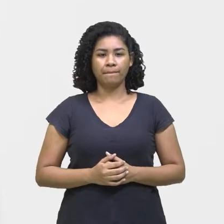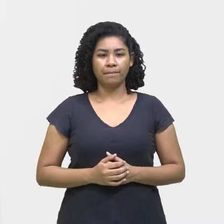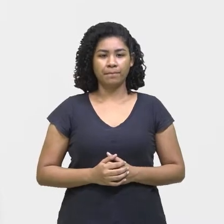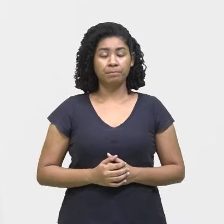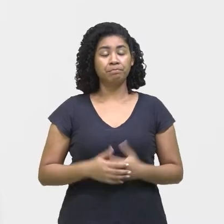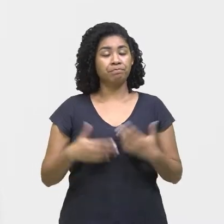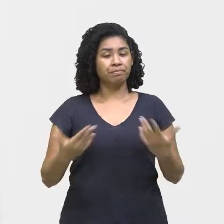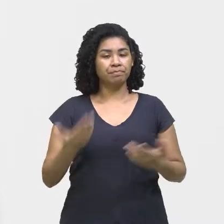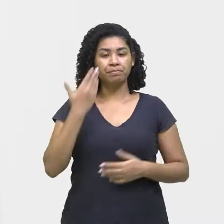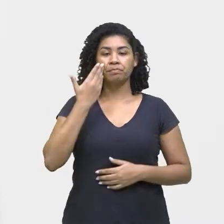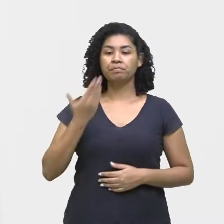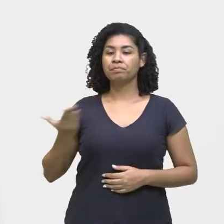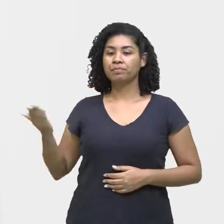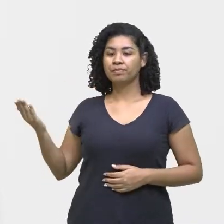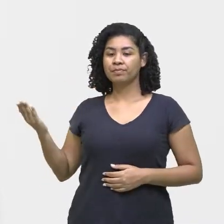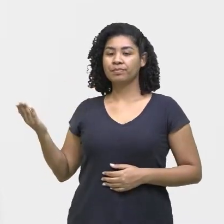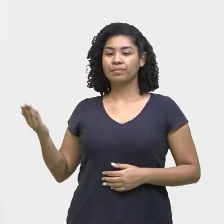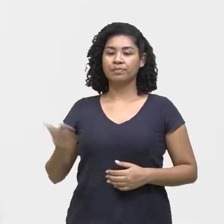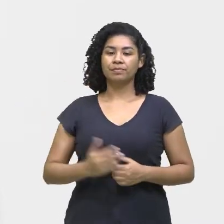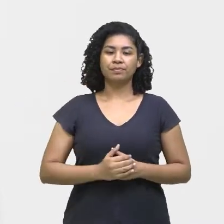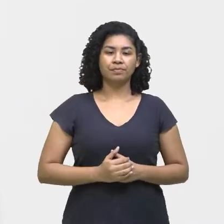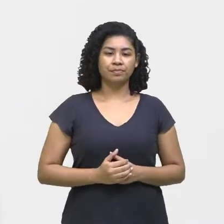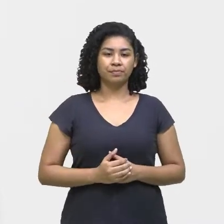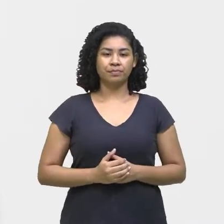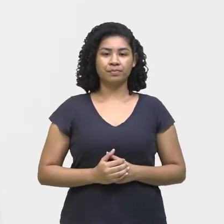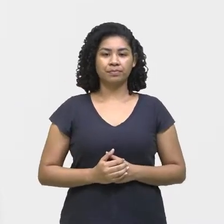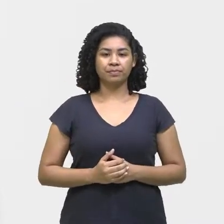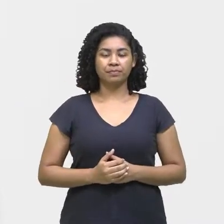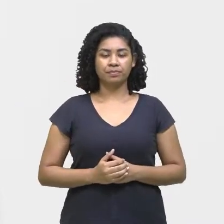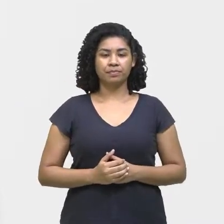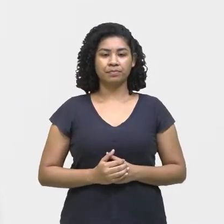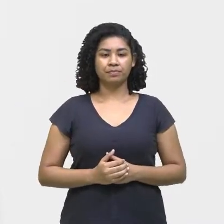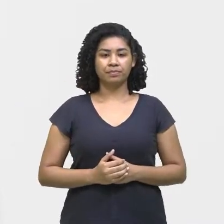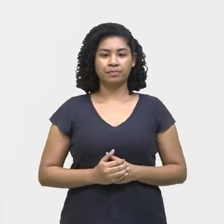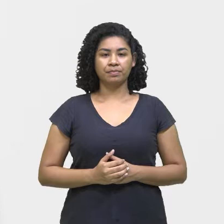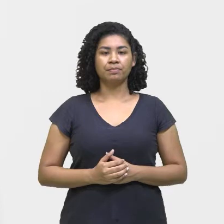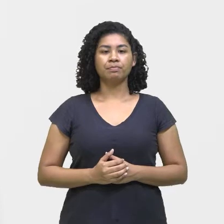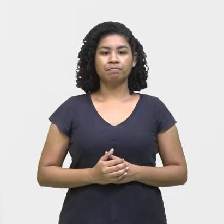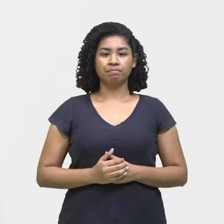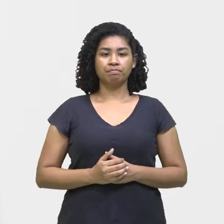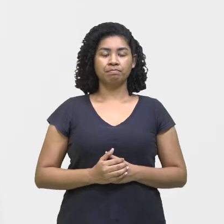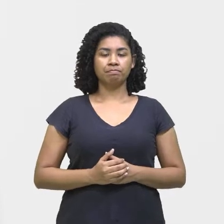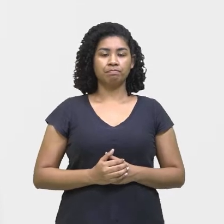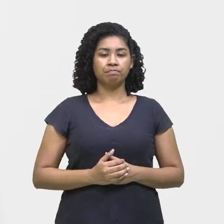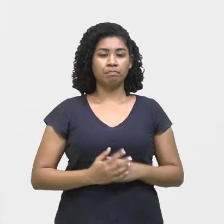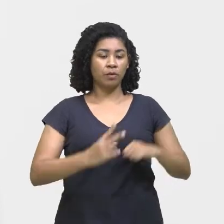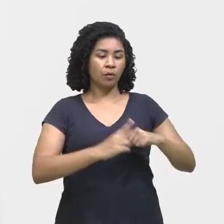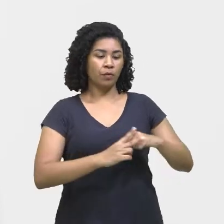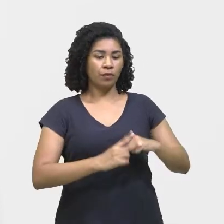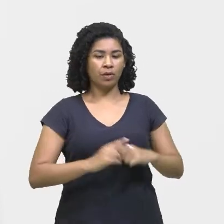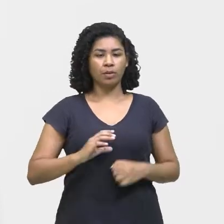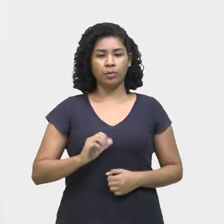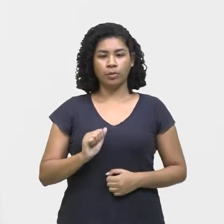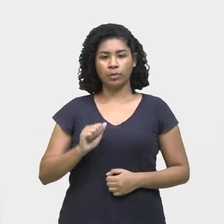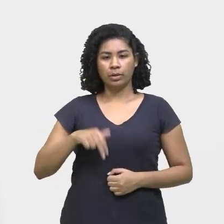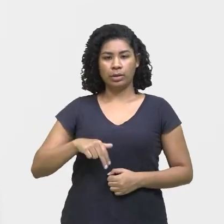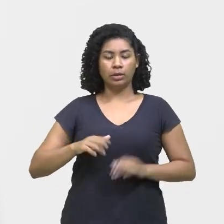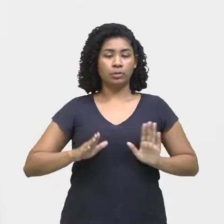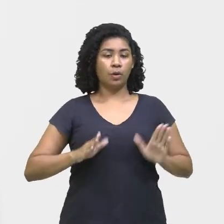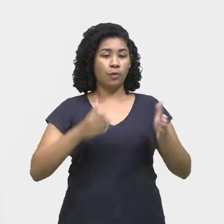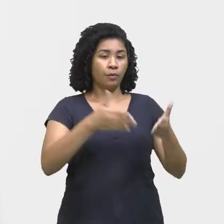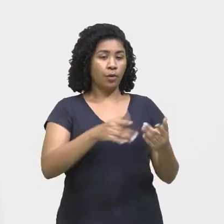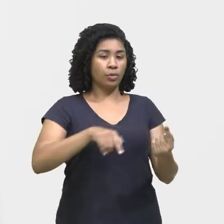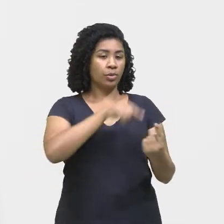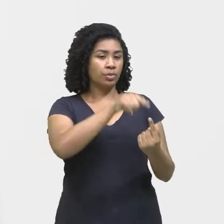Então, olha só, você tem aí, não é? Can for abilities. O verbo modal can para